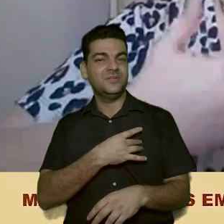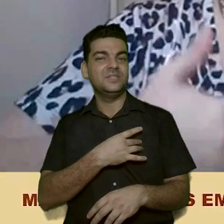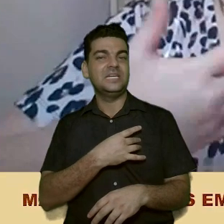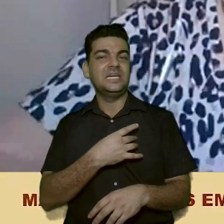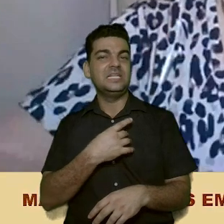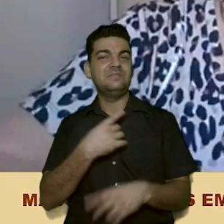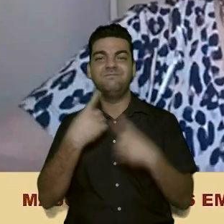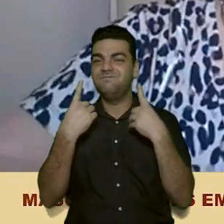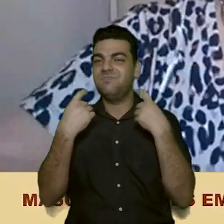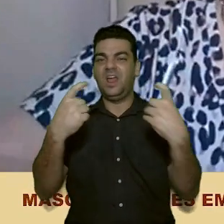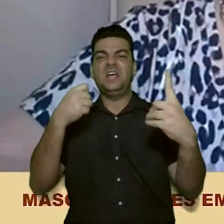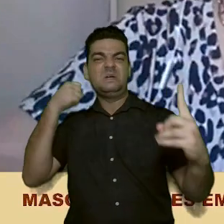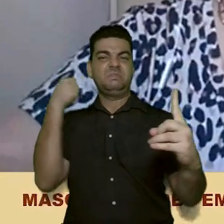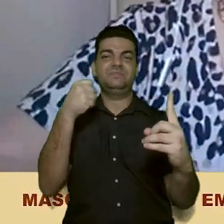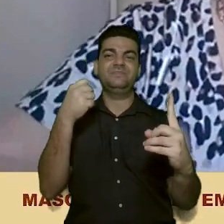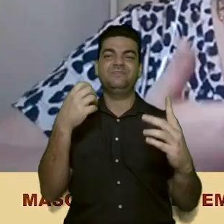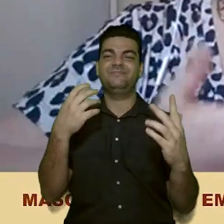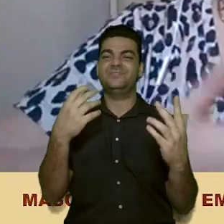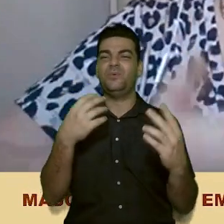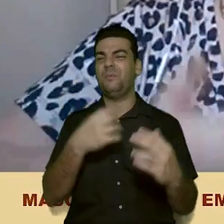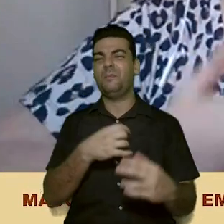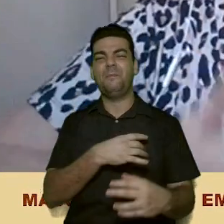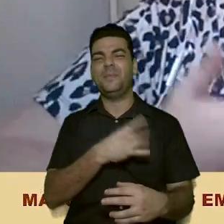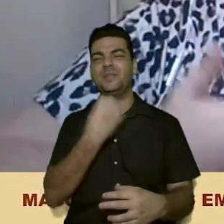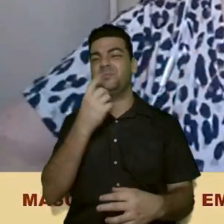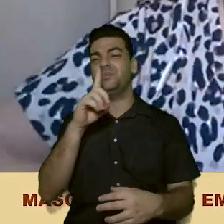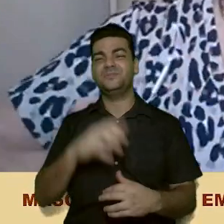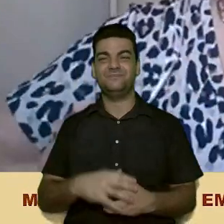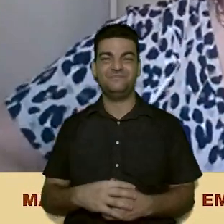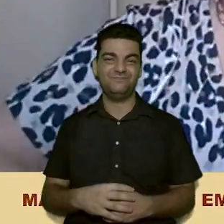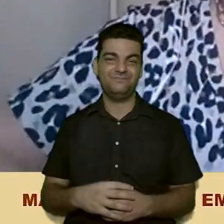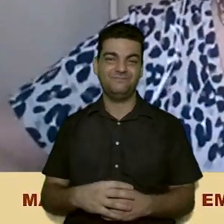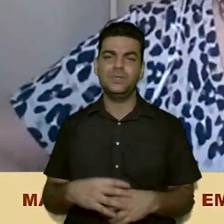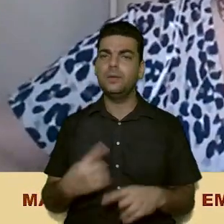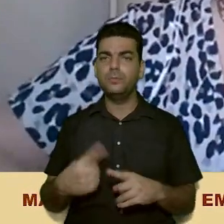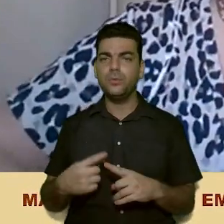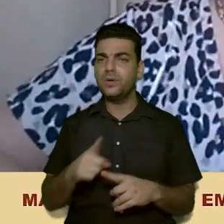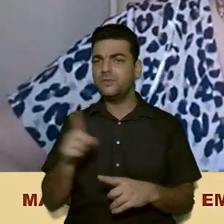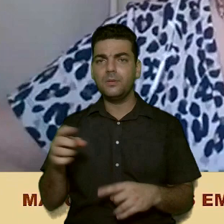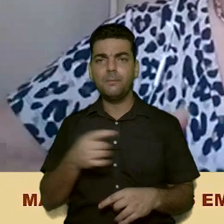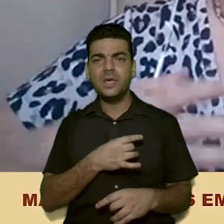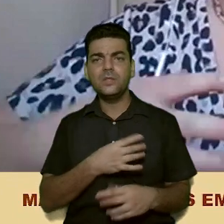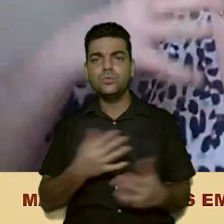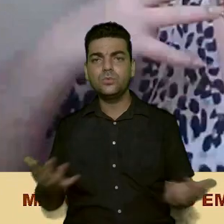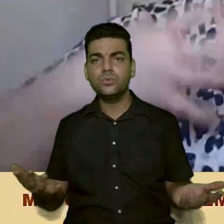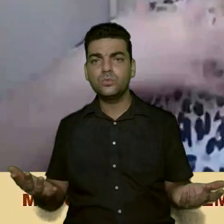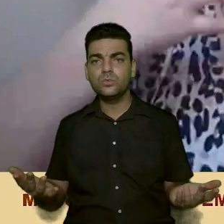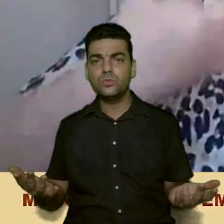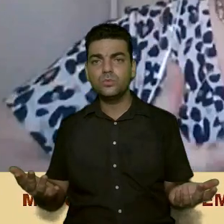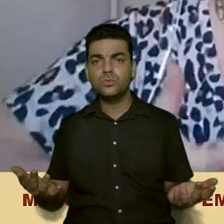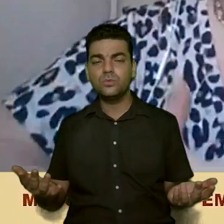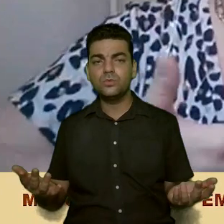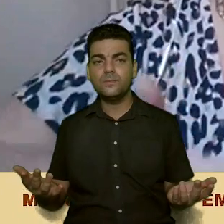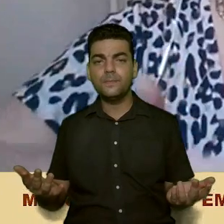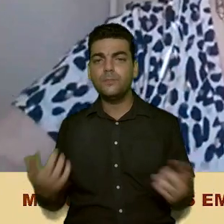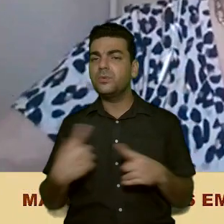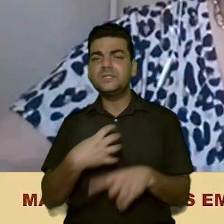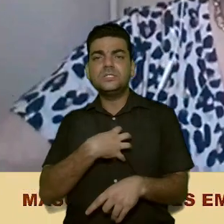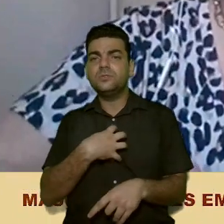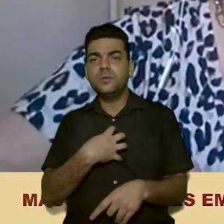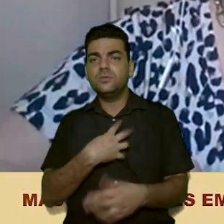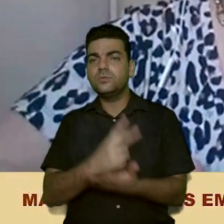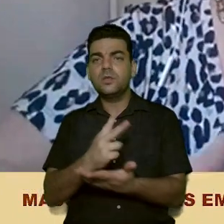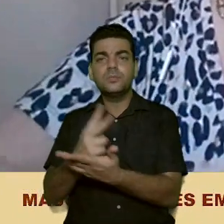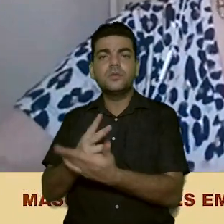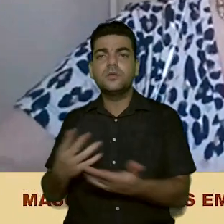medo nunca é bom conselheiro. E por que que os homens estão com tanto medo? Por que que esse sentimento é tão